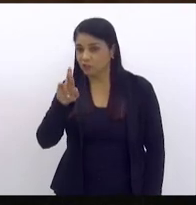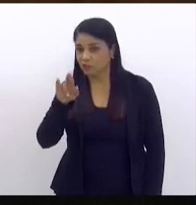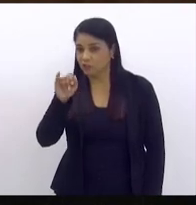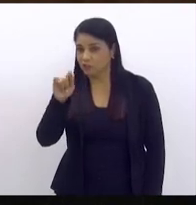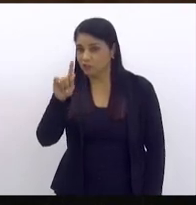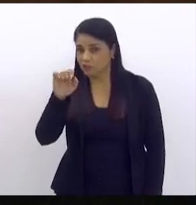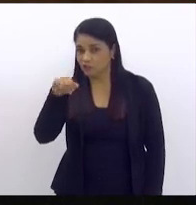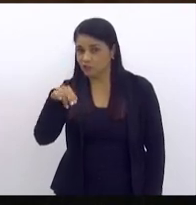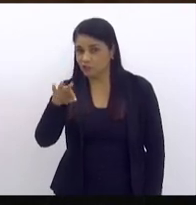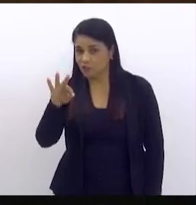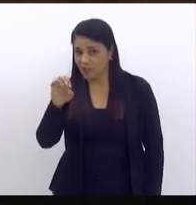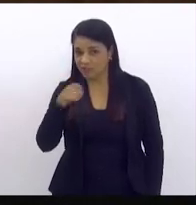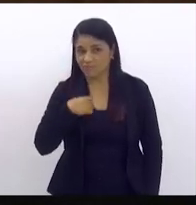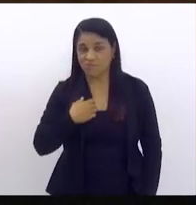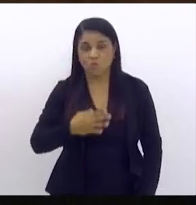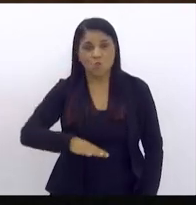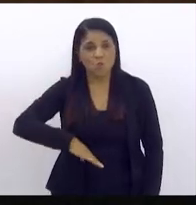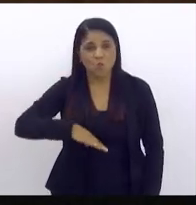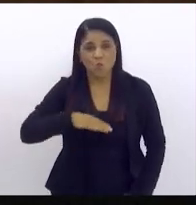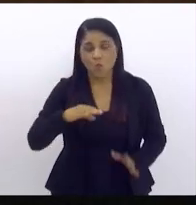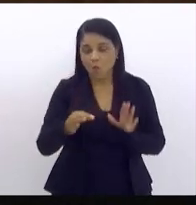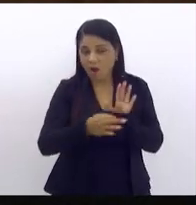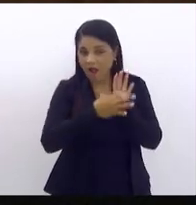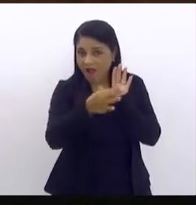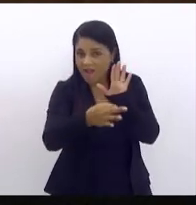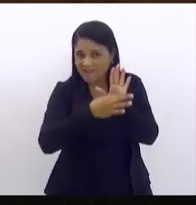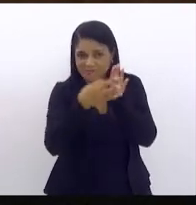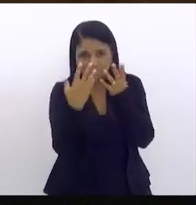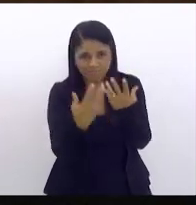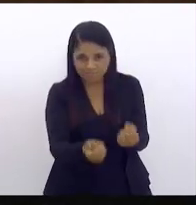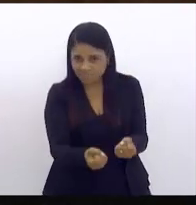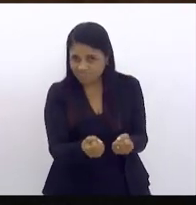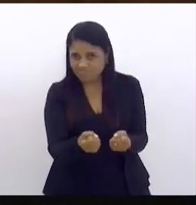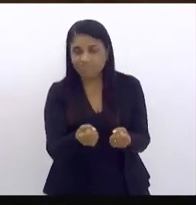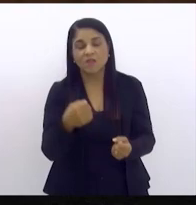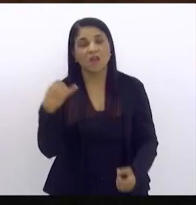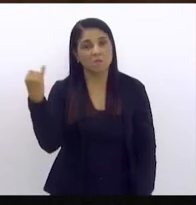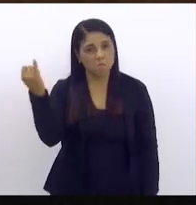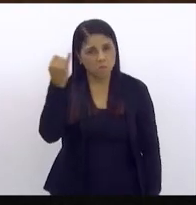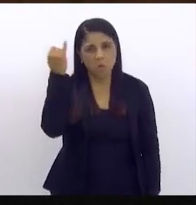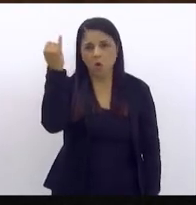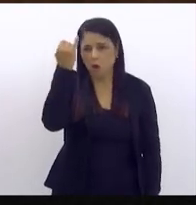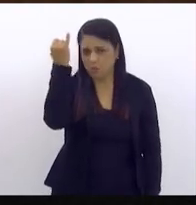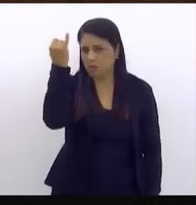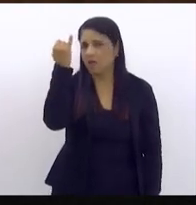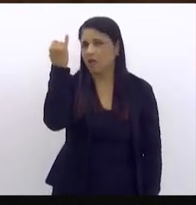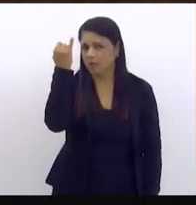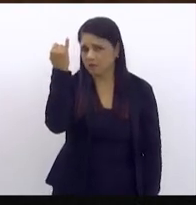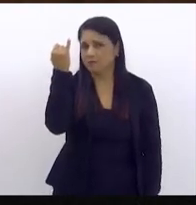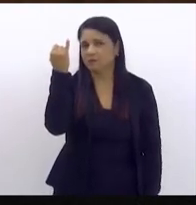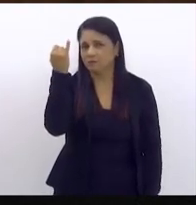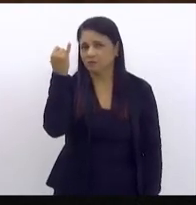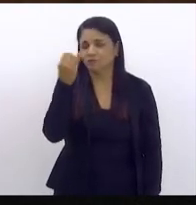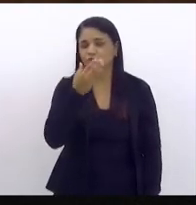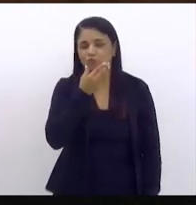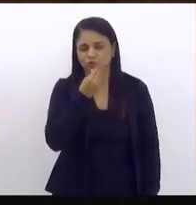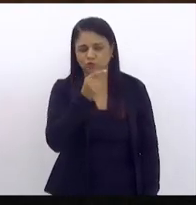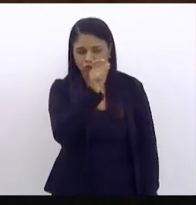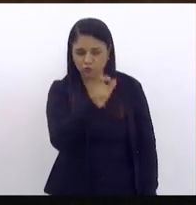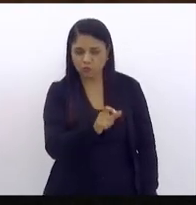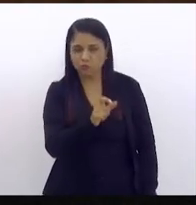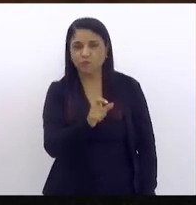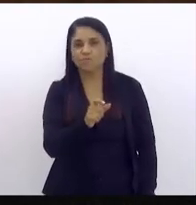aguentou as críticas que eram importantes e eram legítimas por parte daquele